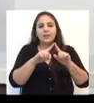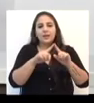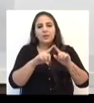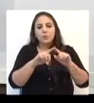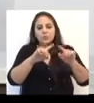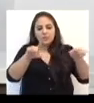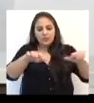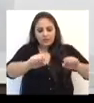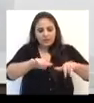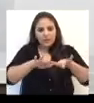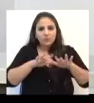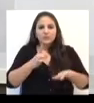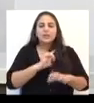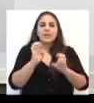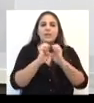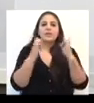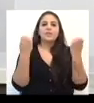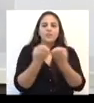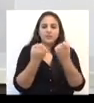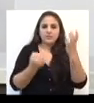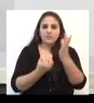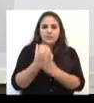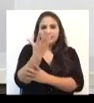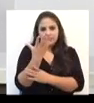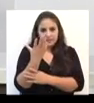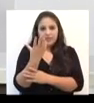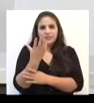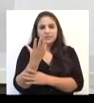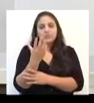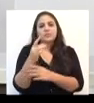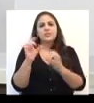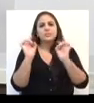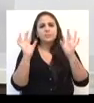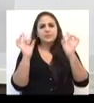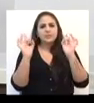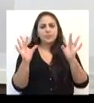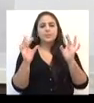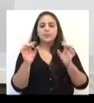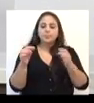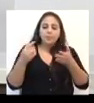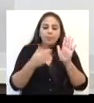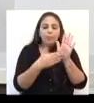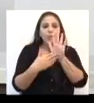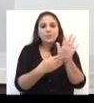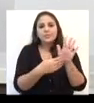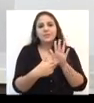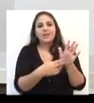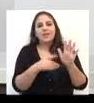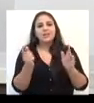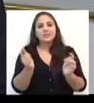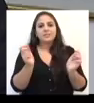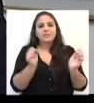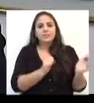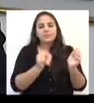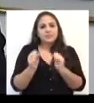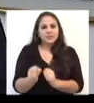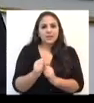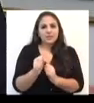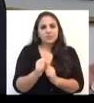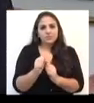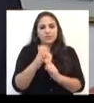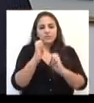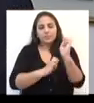Acisa são eventos criados especialmente para apresentar as potencialidades da classe empresarial. Seguramente,